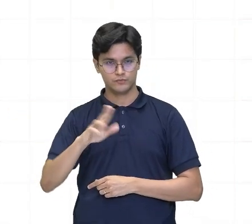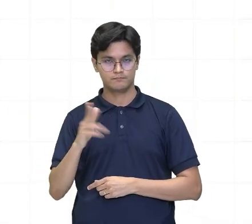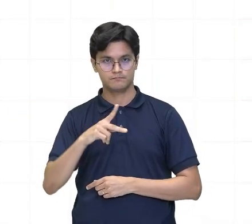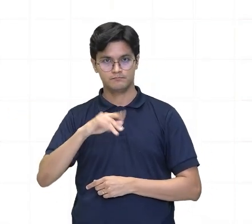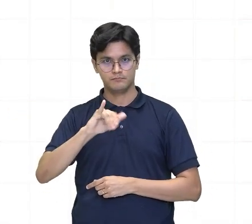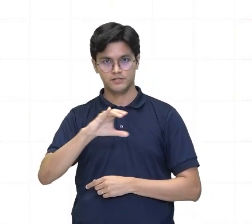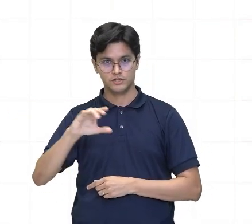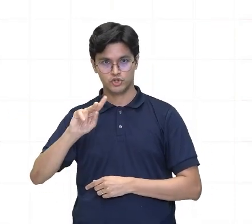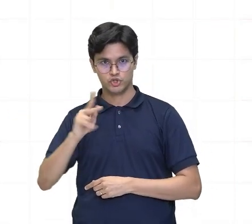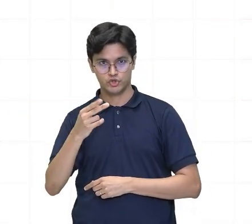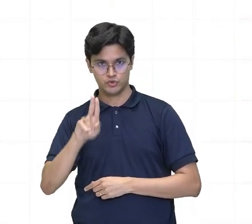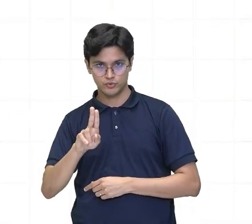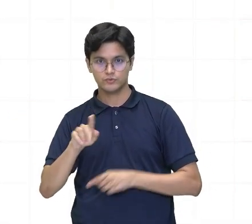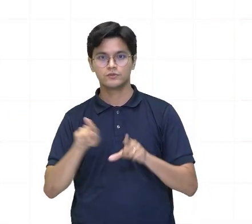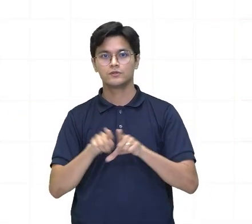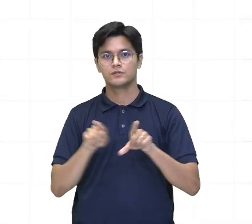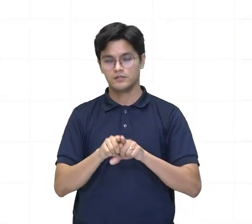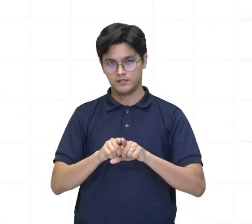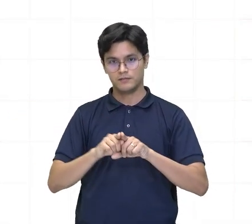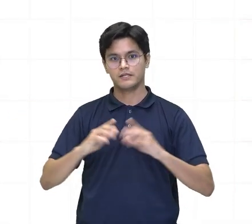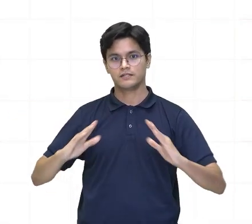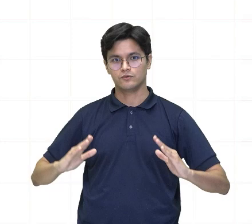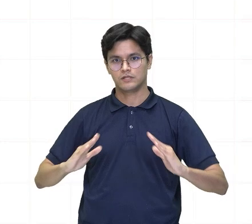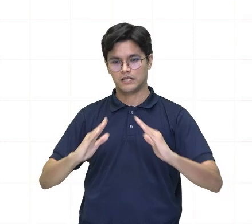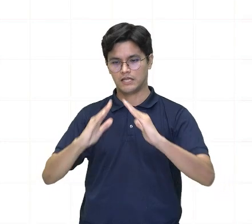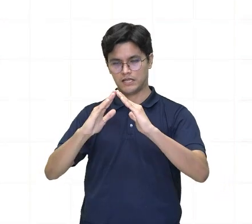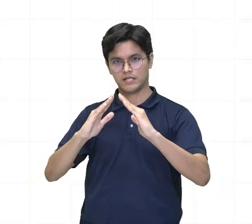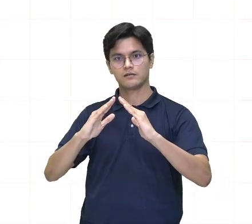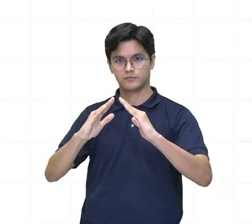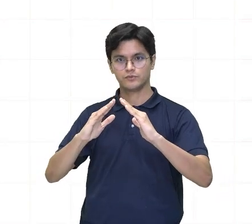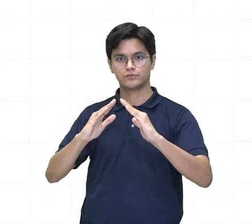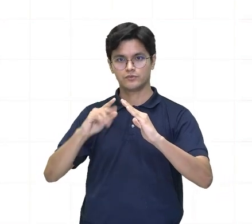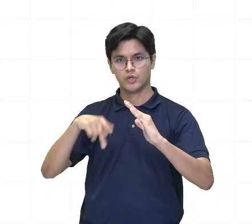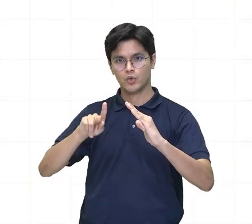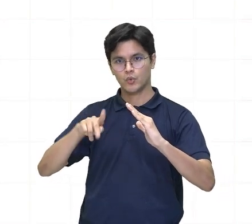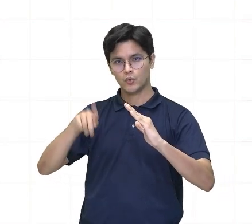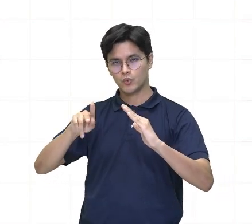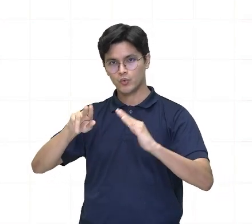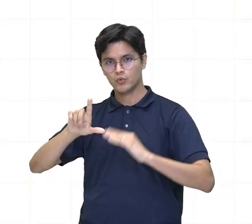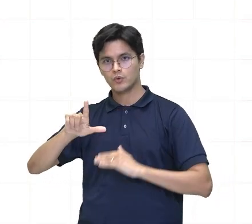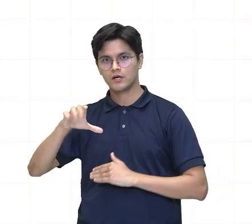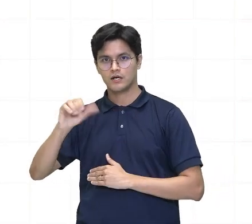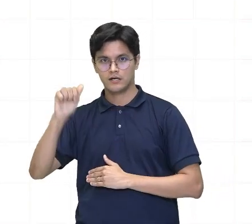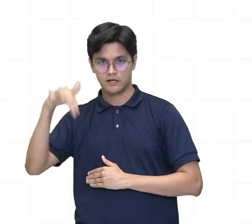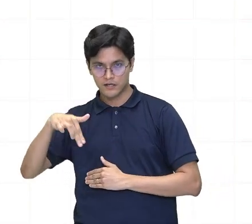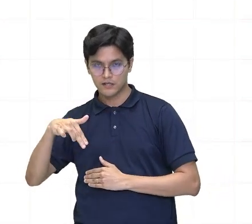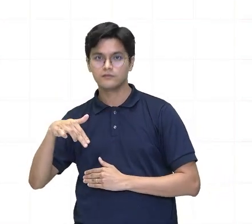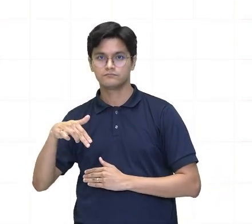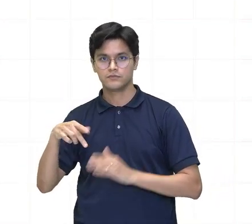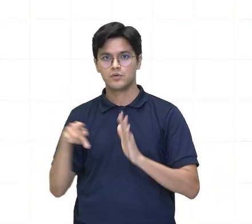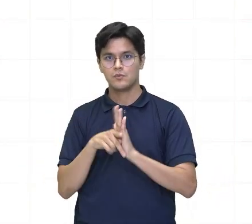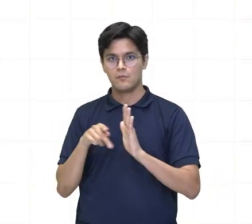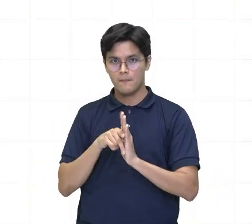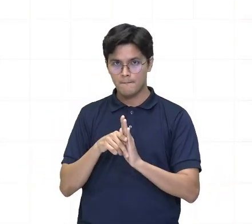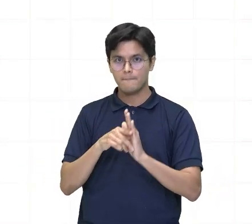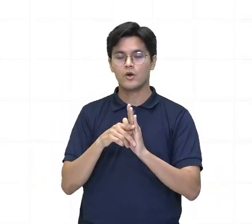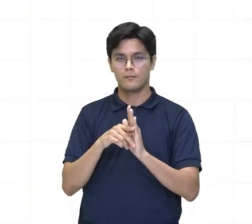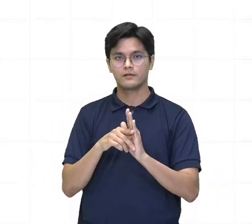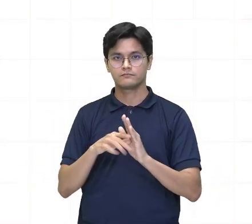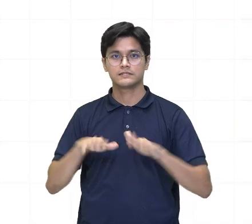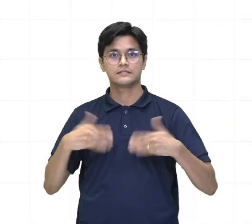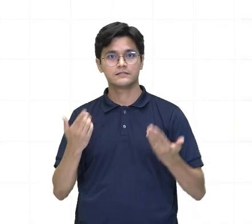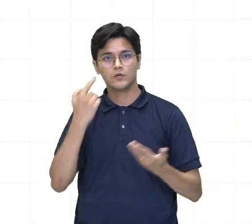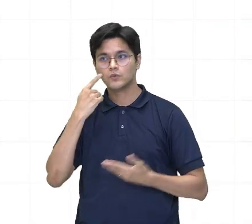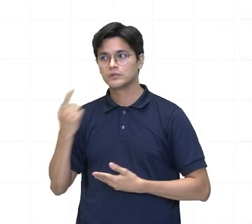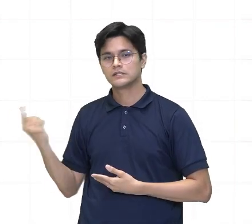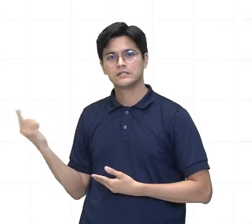de Kukulcán, que fica em Chichén Itzá, no México. Então, essas duas cidades, elas possuíam ali tanto caráter